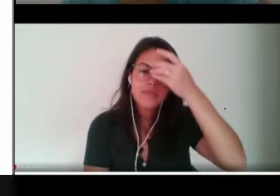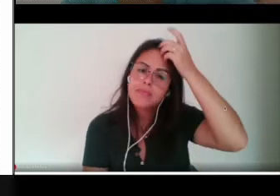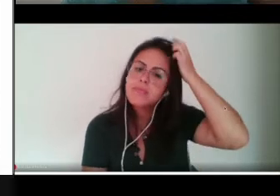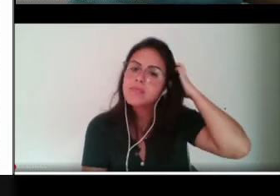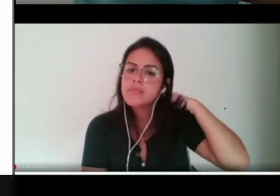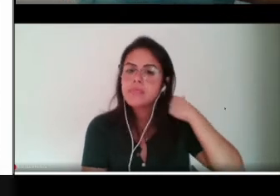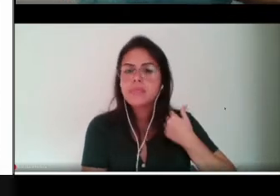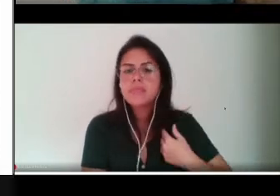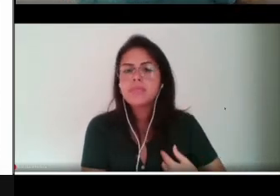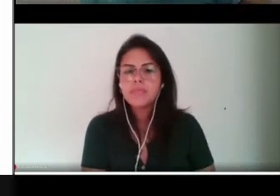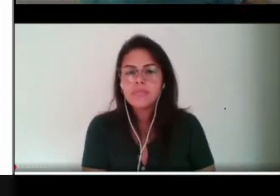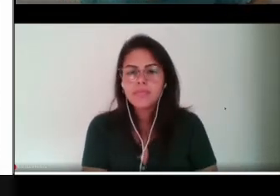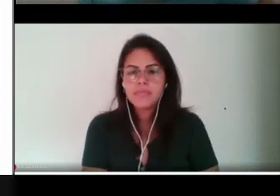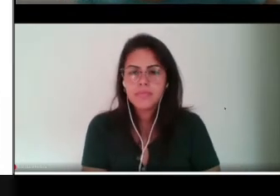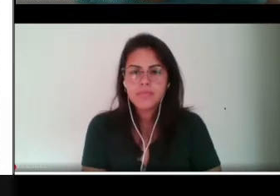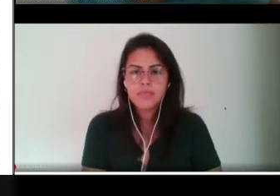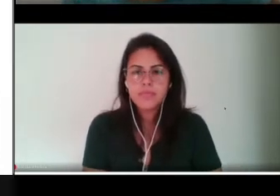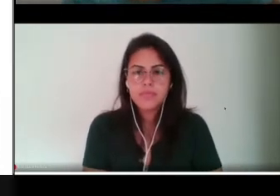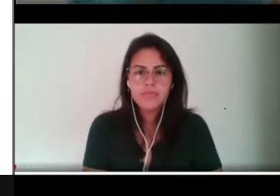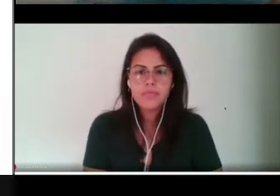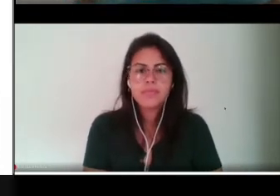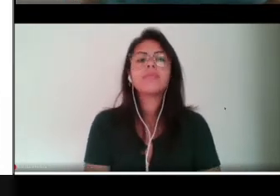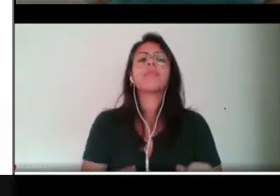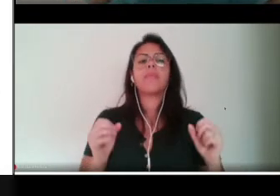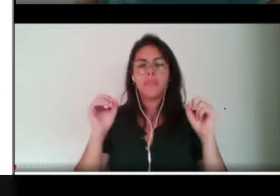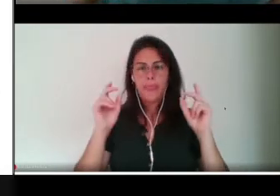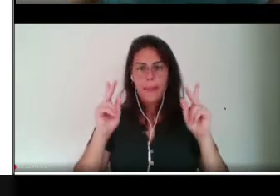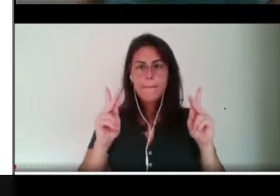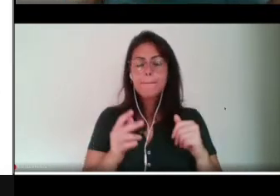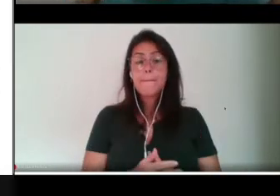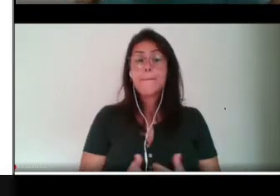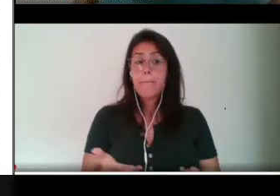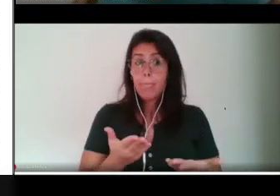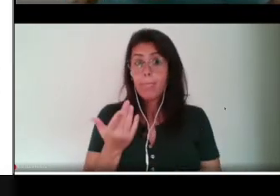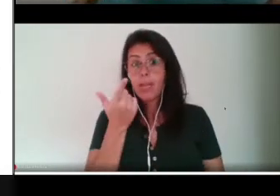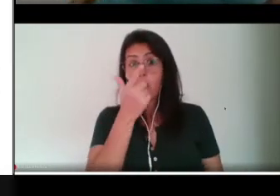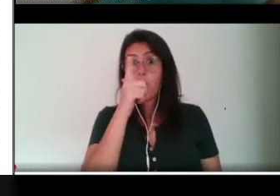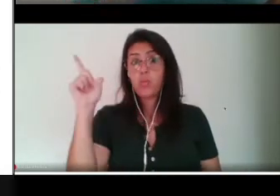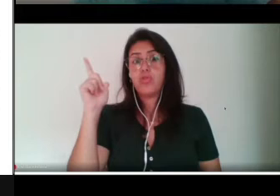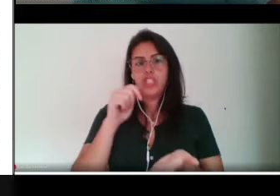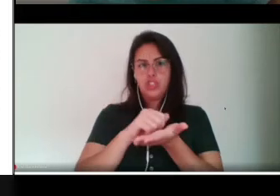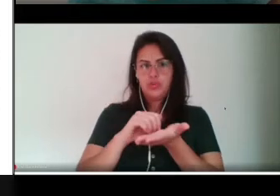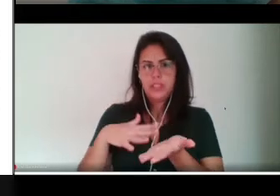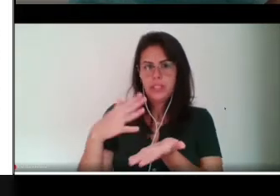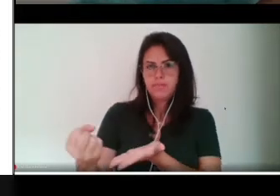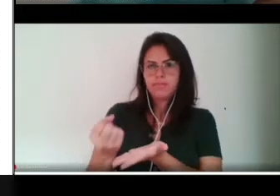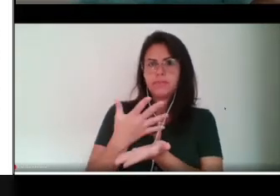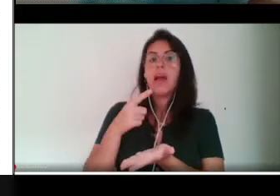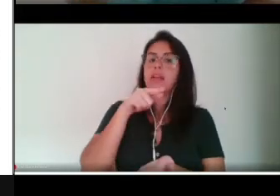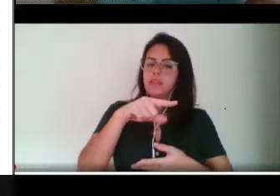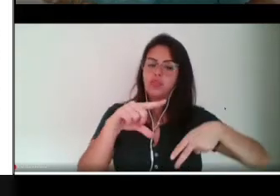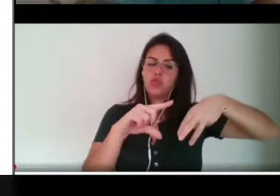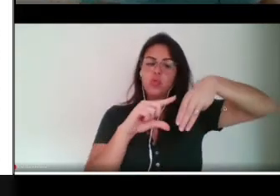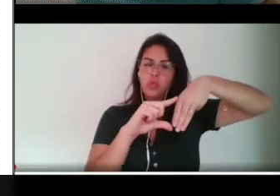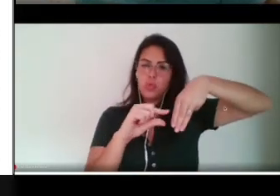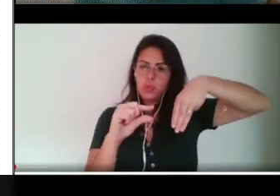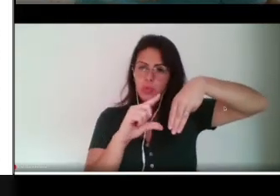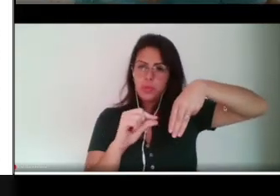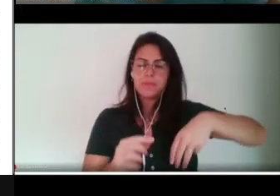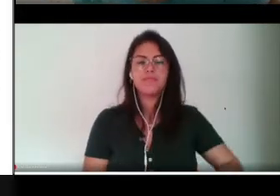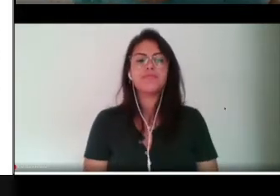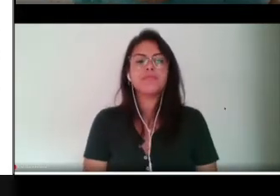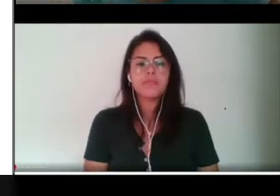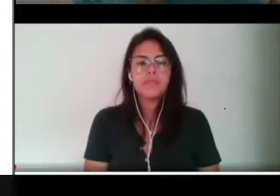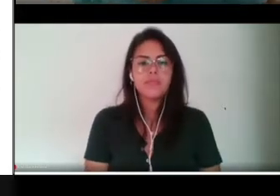Então, beleza. Próximo exercício que me enviaram é esse aqui, que é do Moodle. E ele fala o seguinte: um velocista